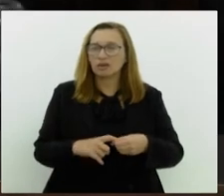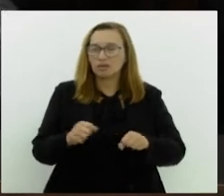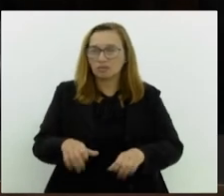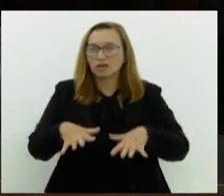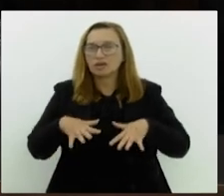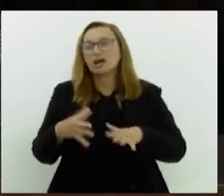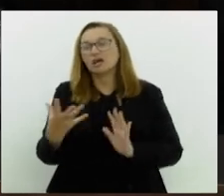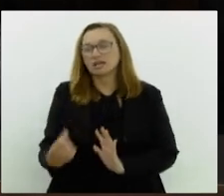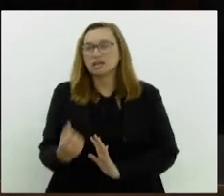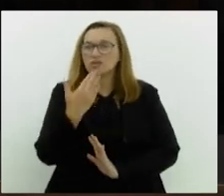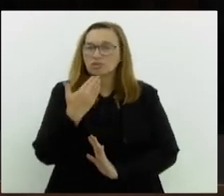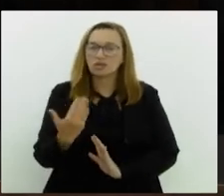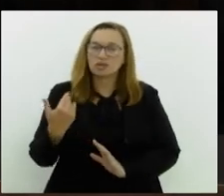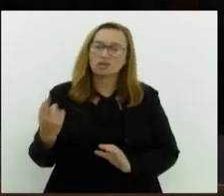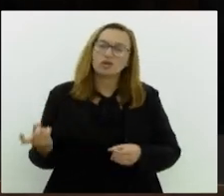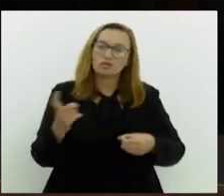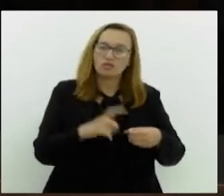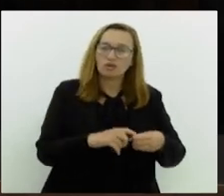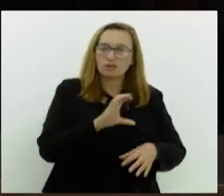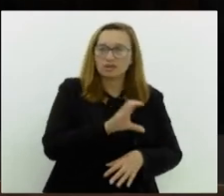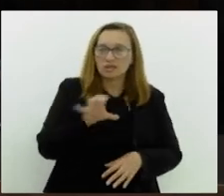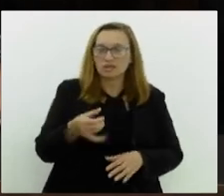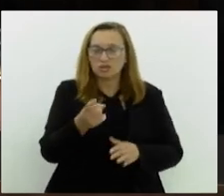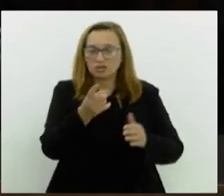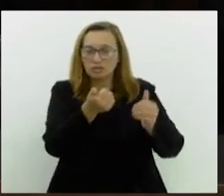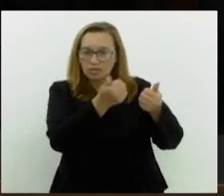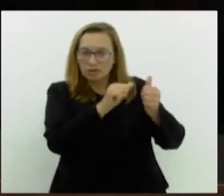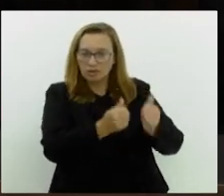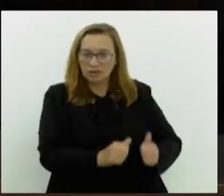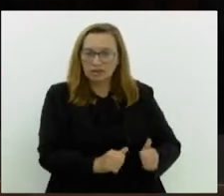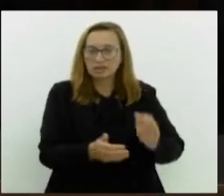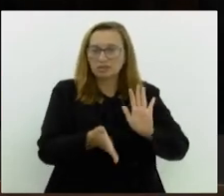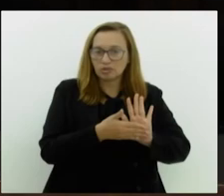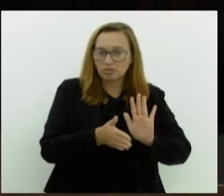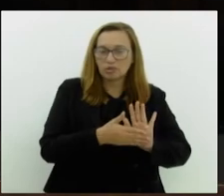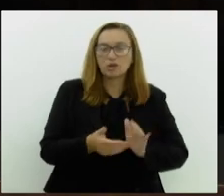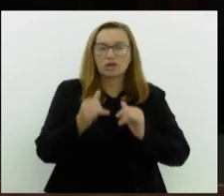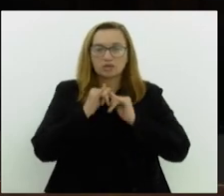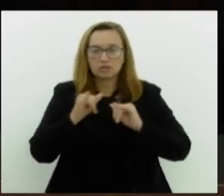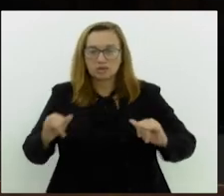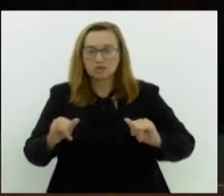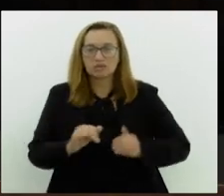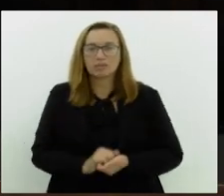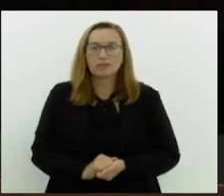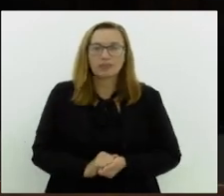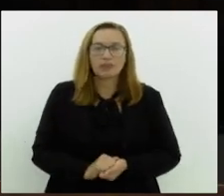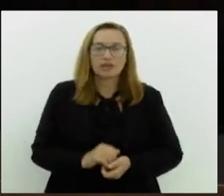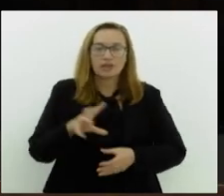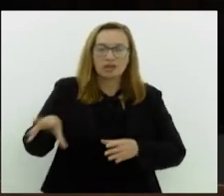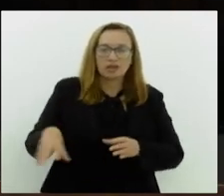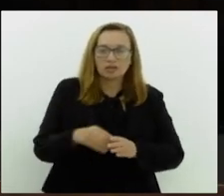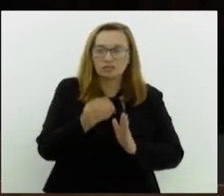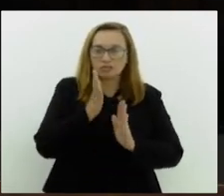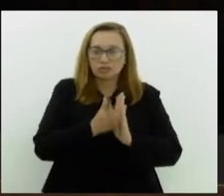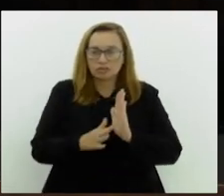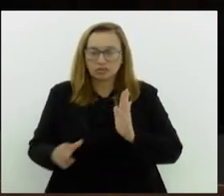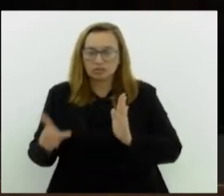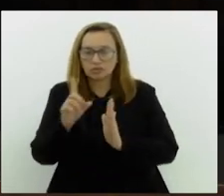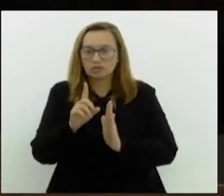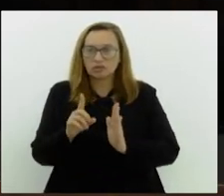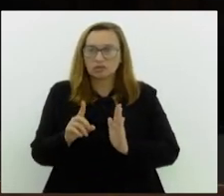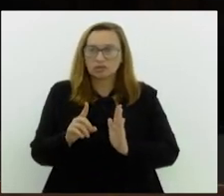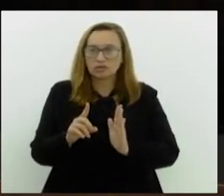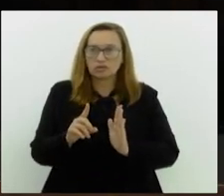presidência remete a CCJ para análise da proposta. Anuncio, incluído na ordem do dia, de acordo